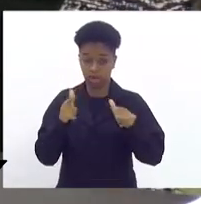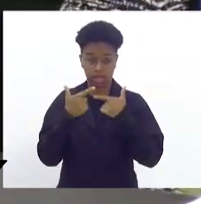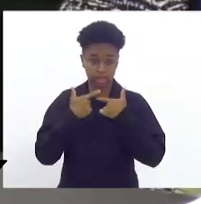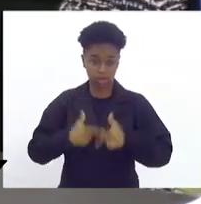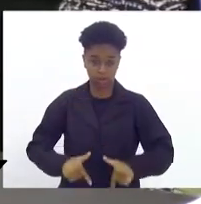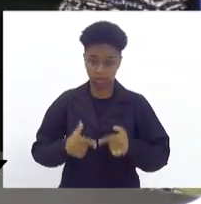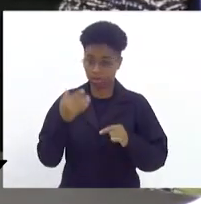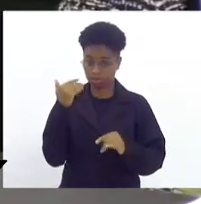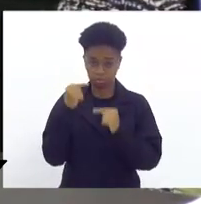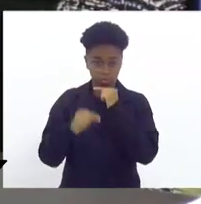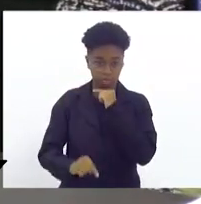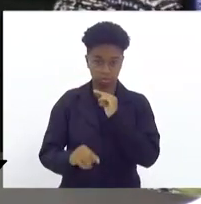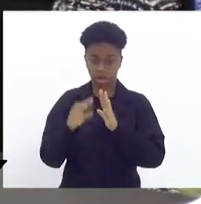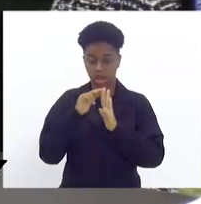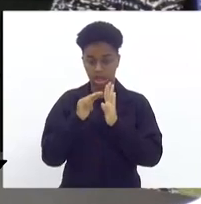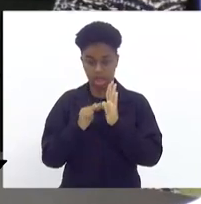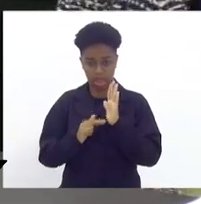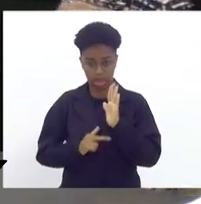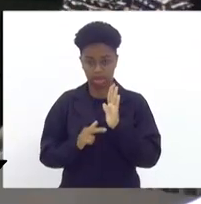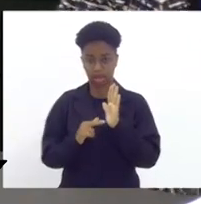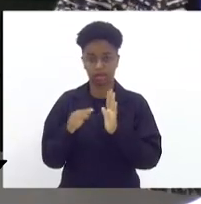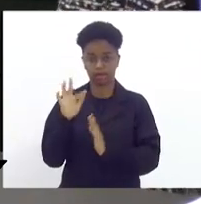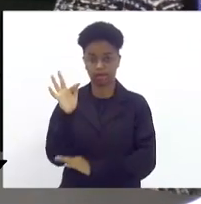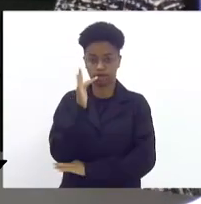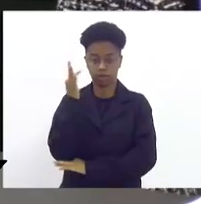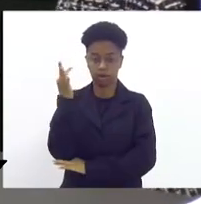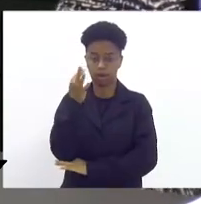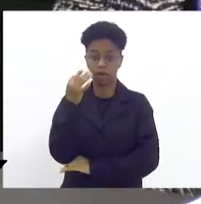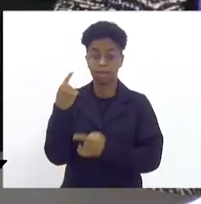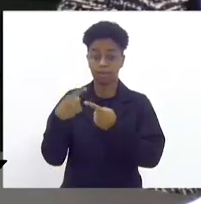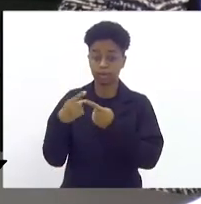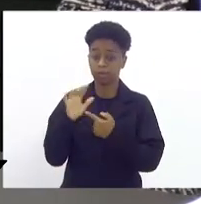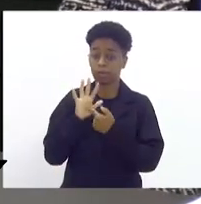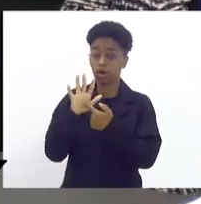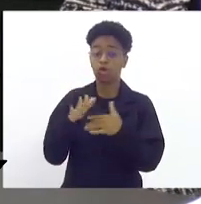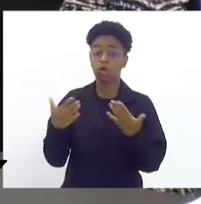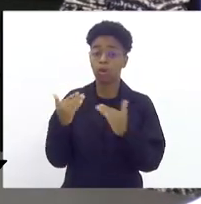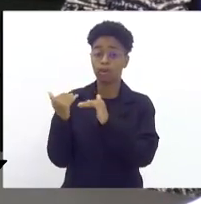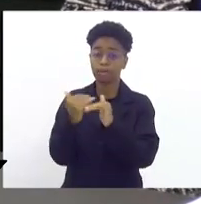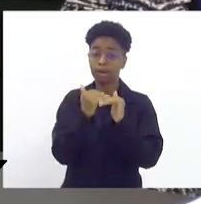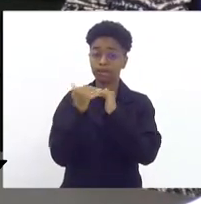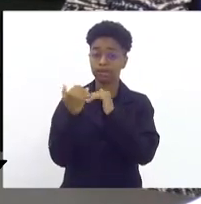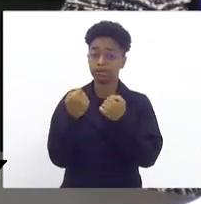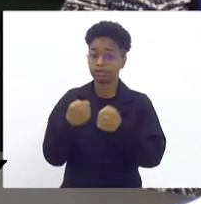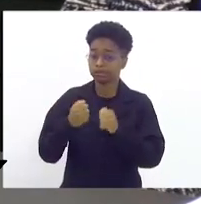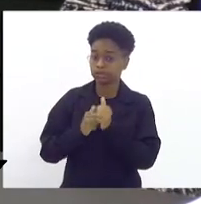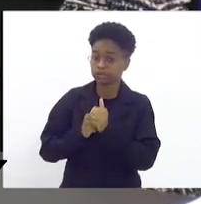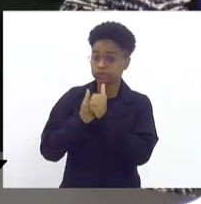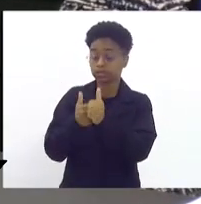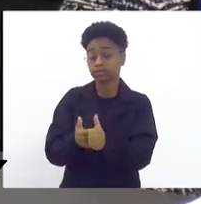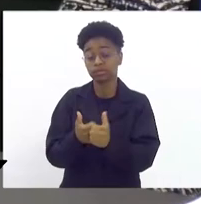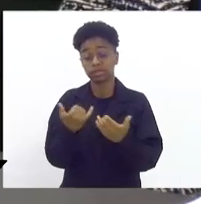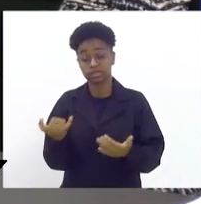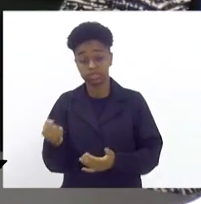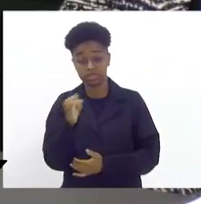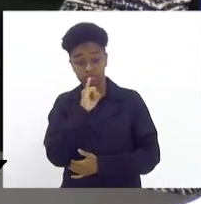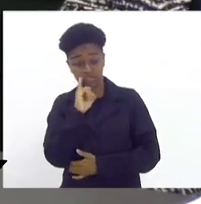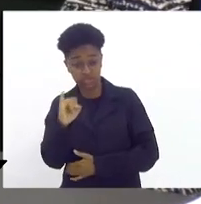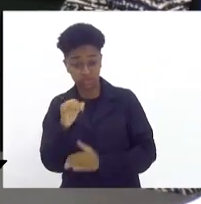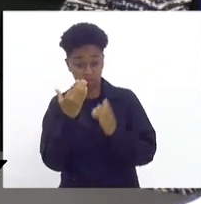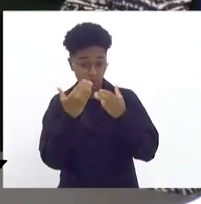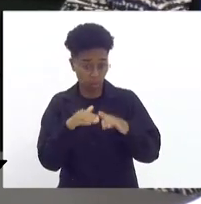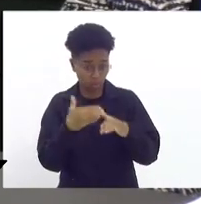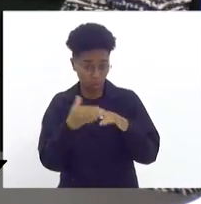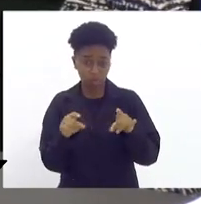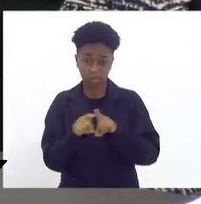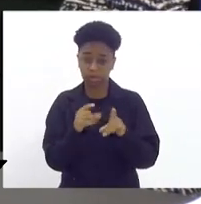norma culta. E é a norma culta que dita o padrão a ser seguido. Então, seja um concurso, seja qualquer outro tipo